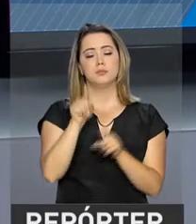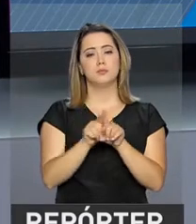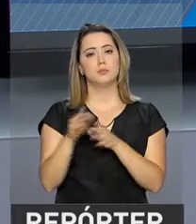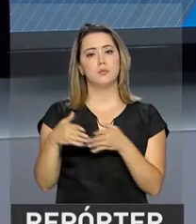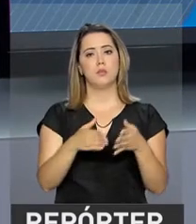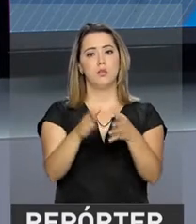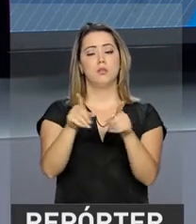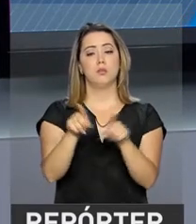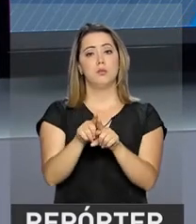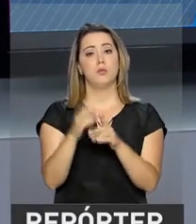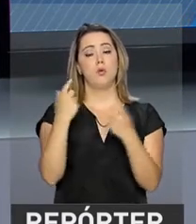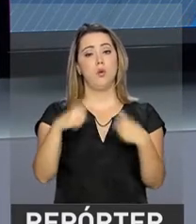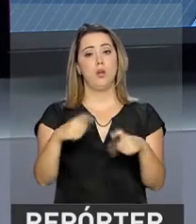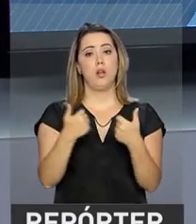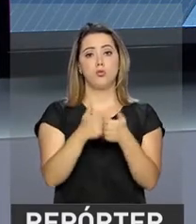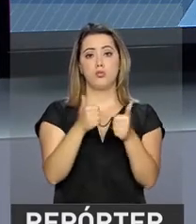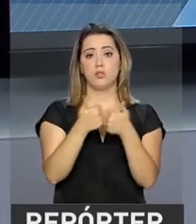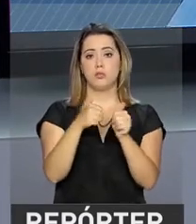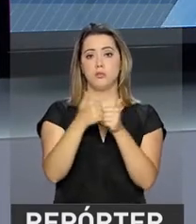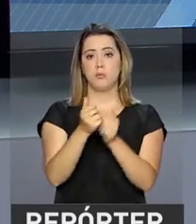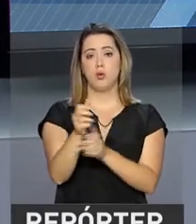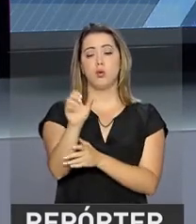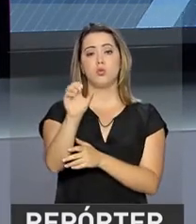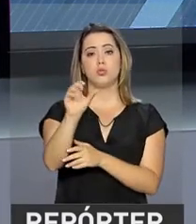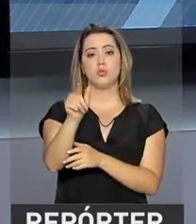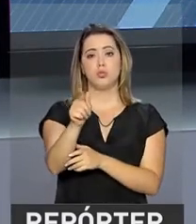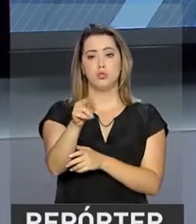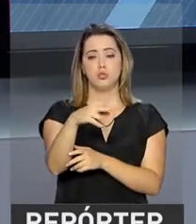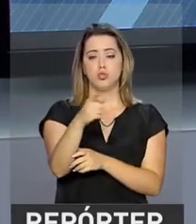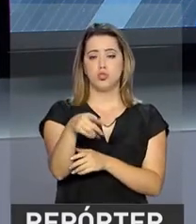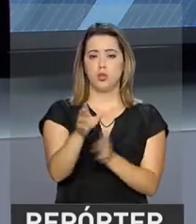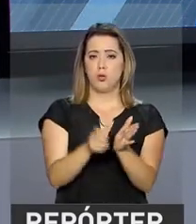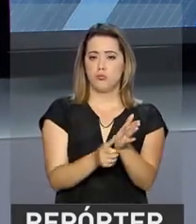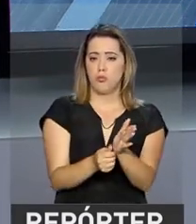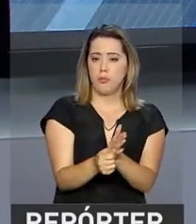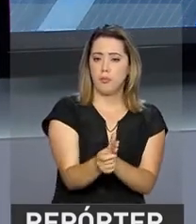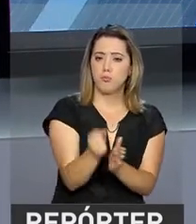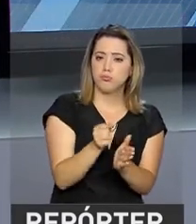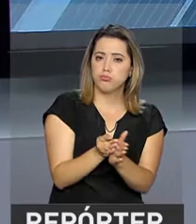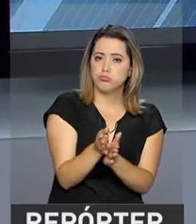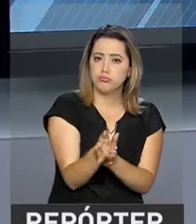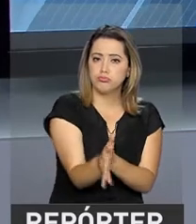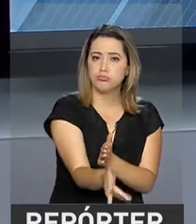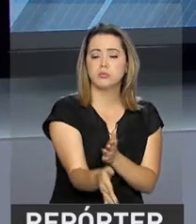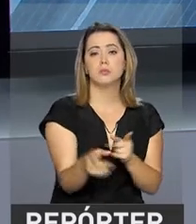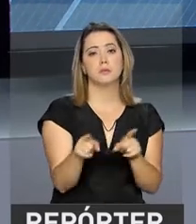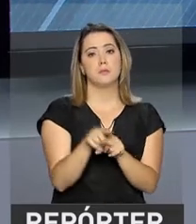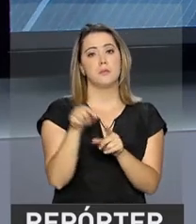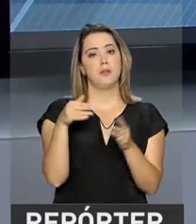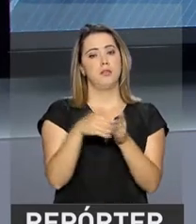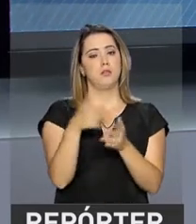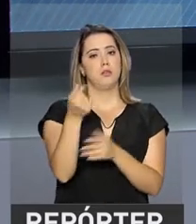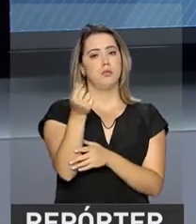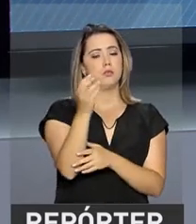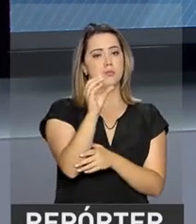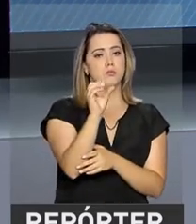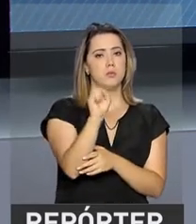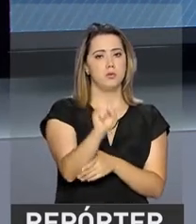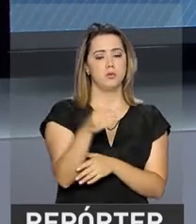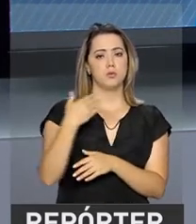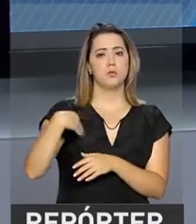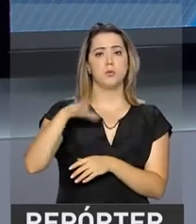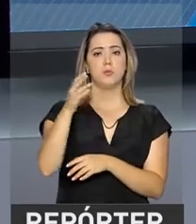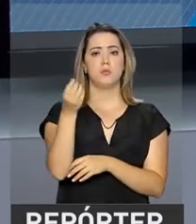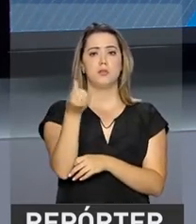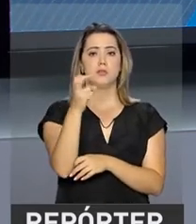a br 163 que corta o estado e segue até a cidade de santarém no pará até o final de 2018 mais